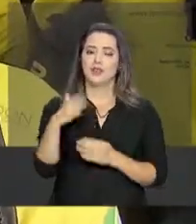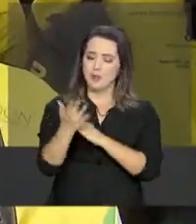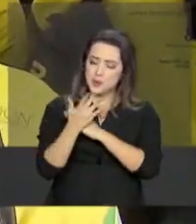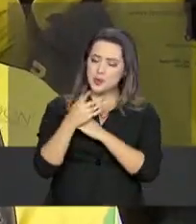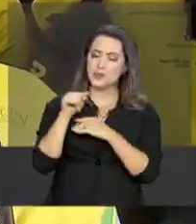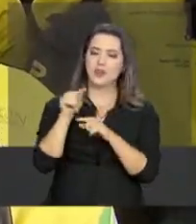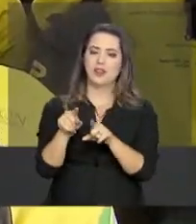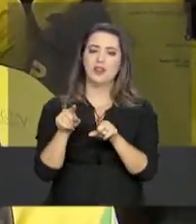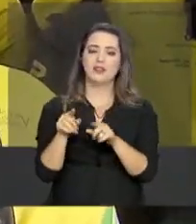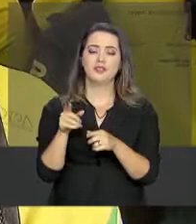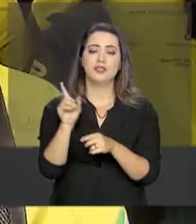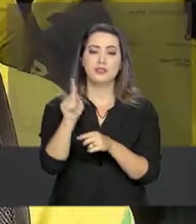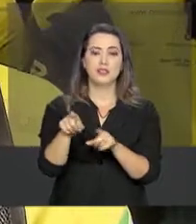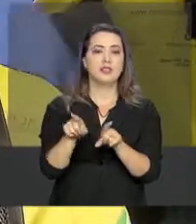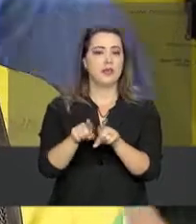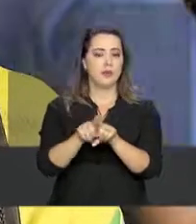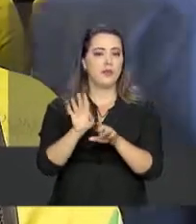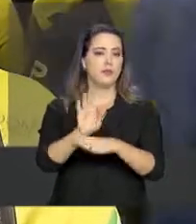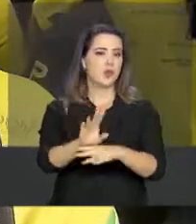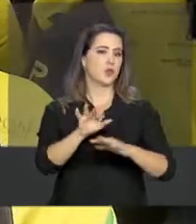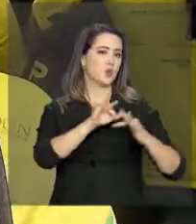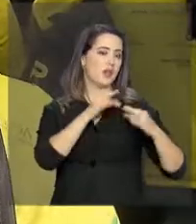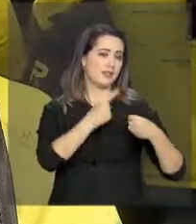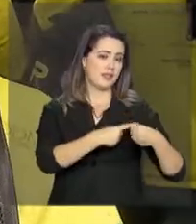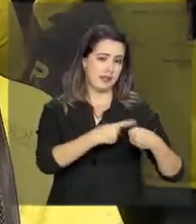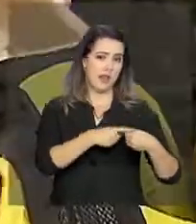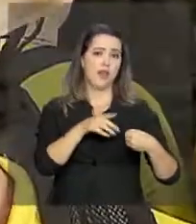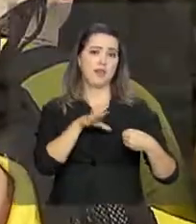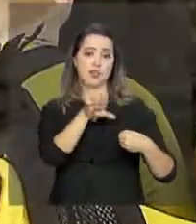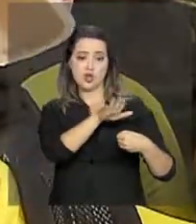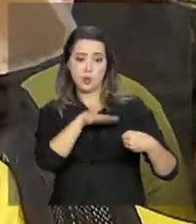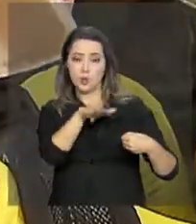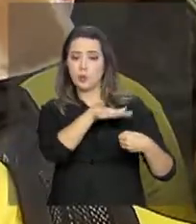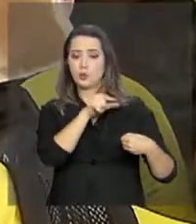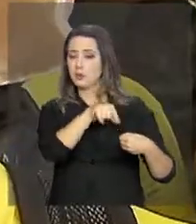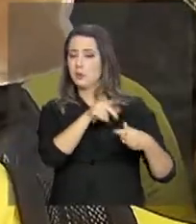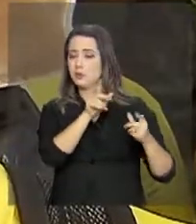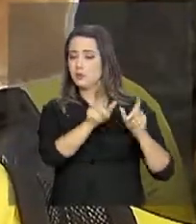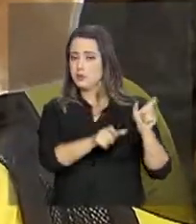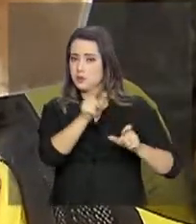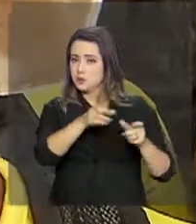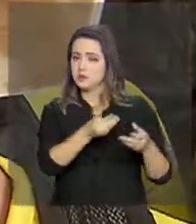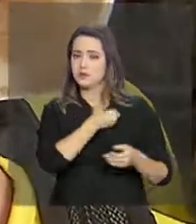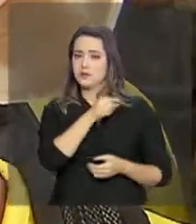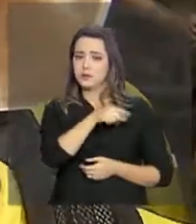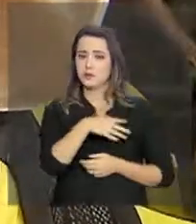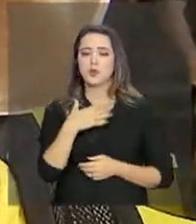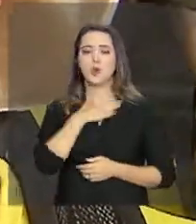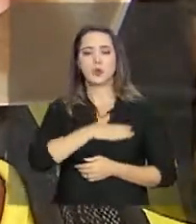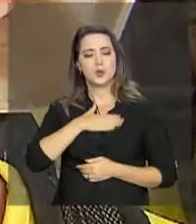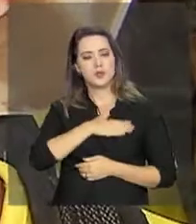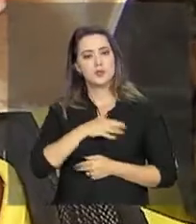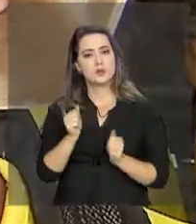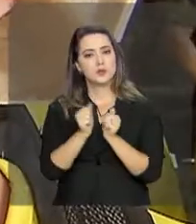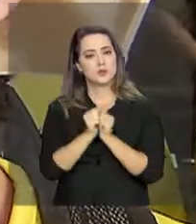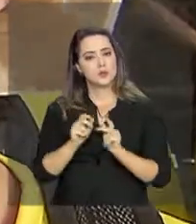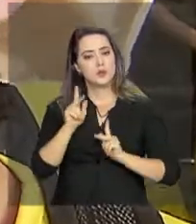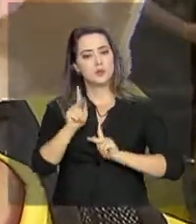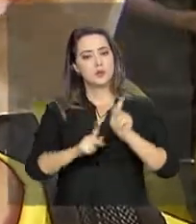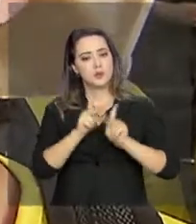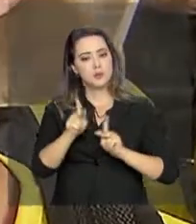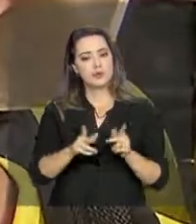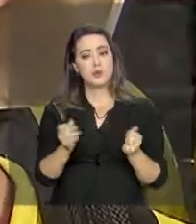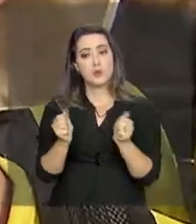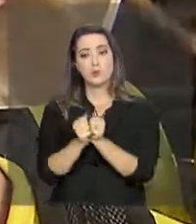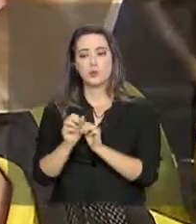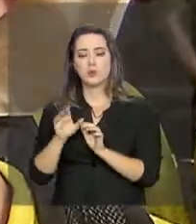para a cidade de Corguinho, onde eu vou, para a população. Estou gostando muito dessa participação juntamente com os militares, tem muita